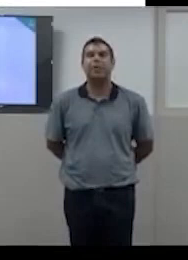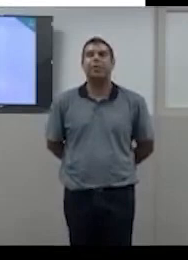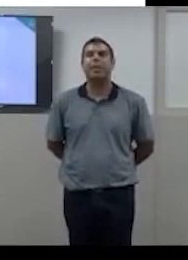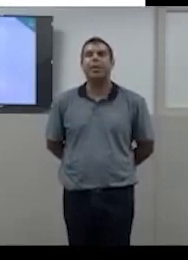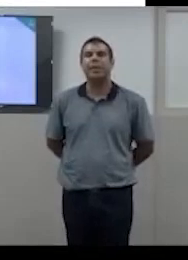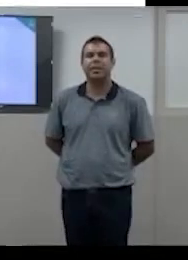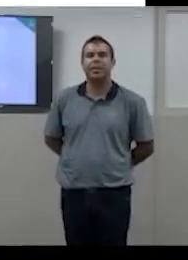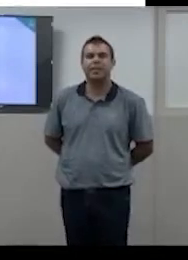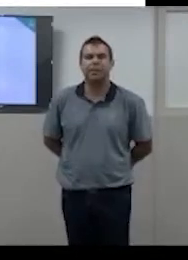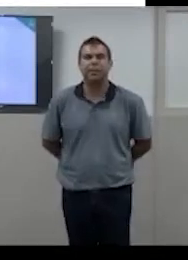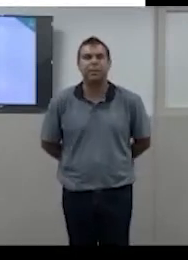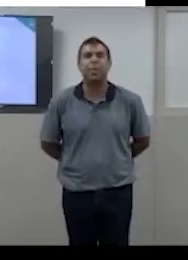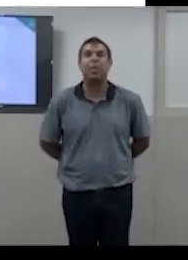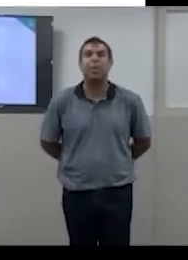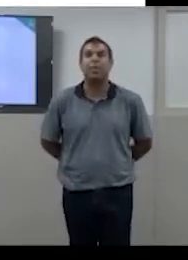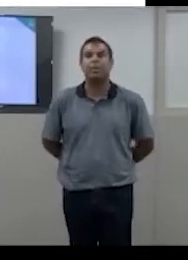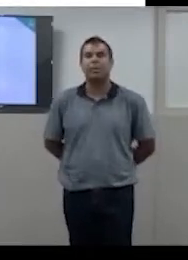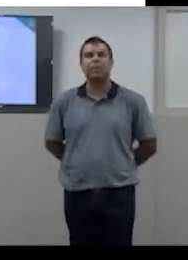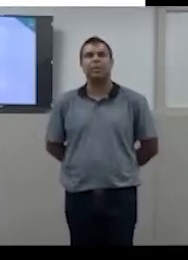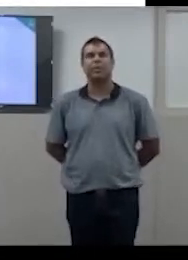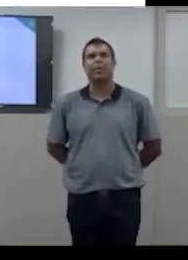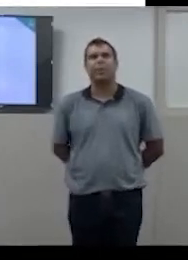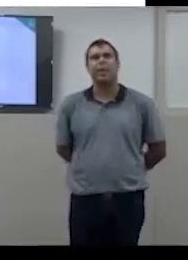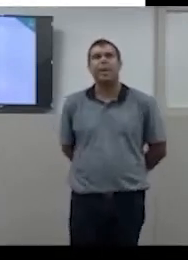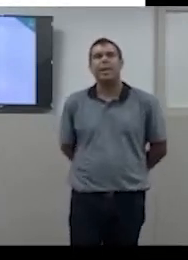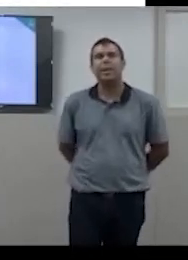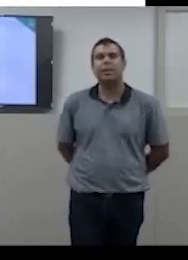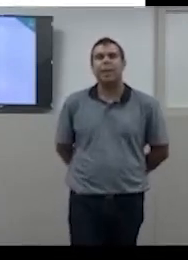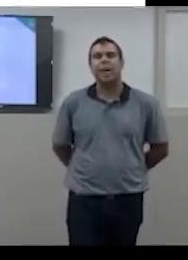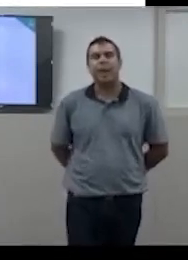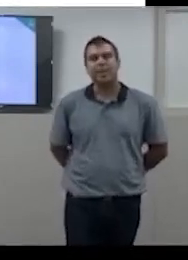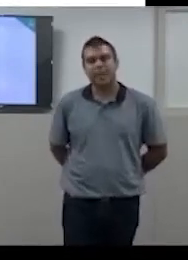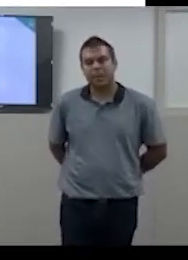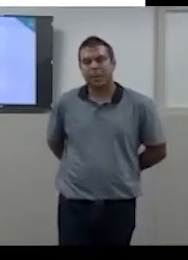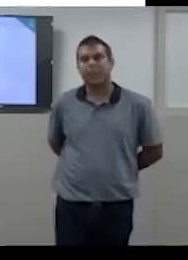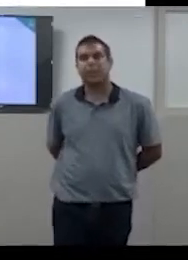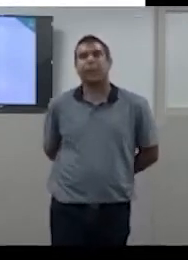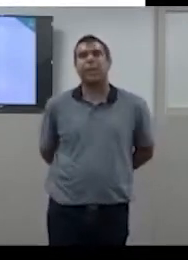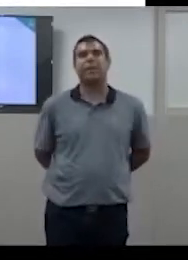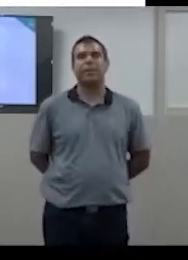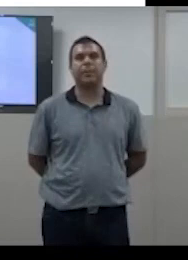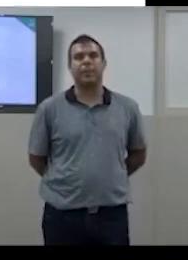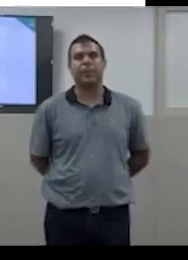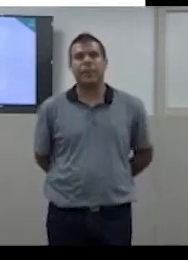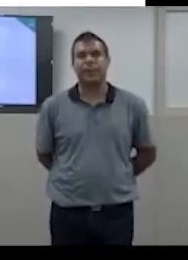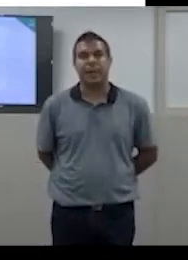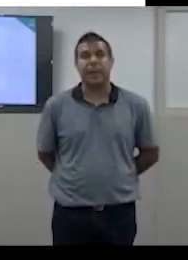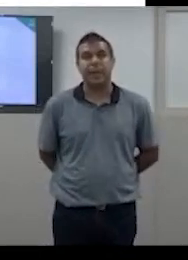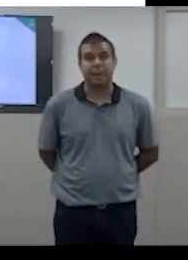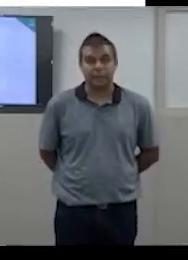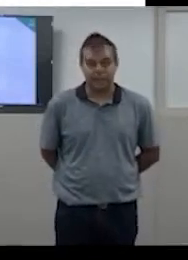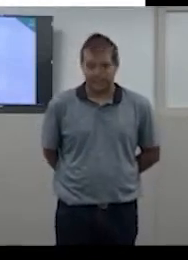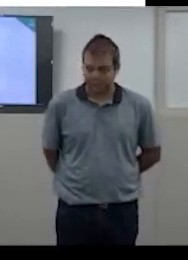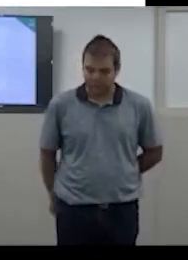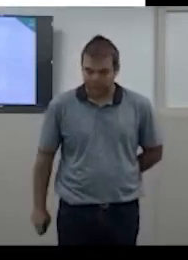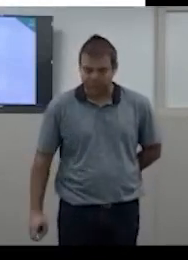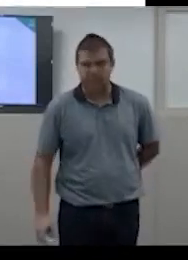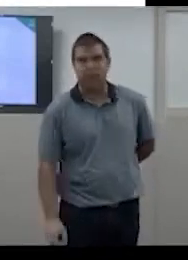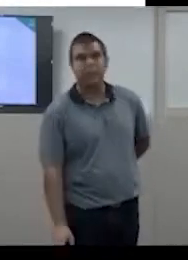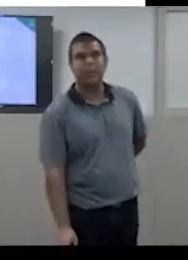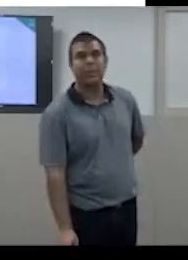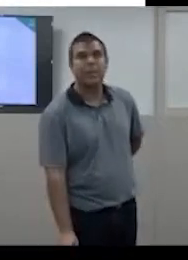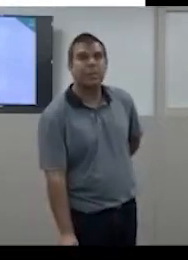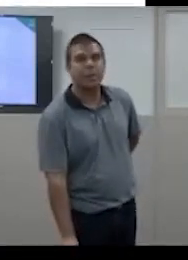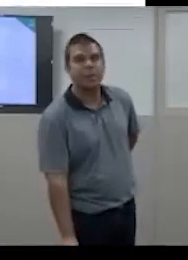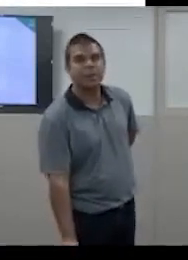nada, vamos definir o que é transformação, ou o que são transformações. Então assim, a primeira coisa, fala da transformação física. Galera, transformação